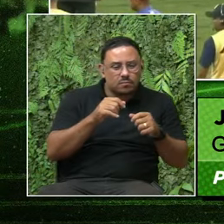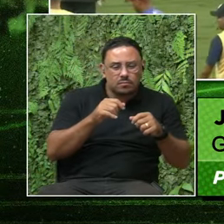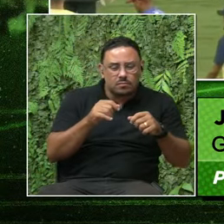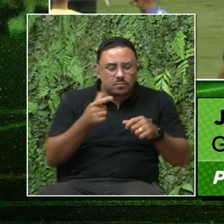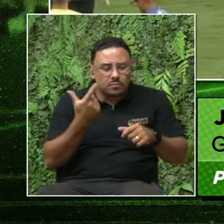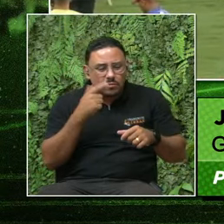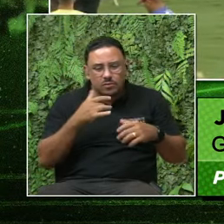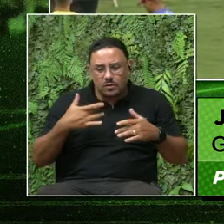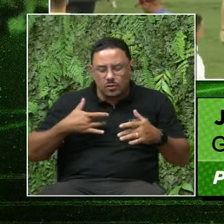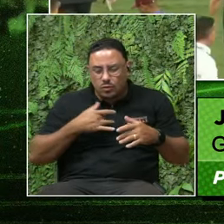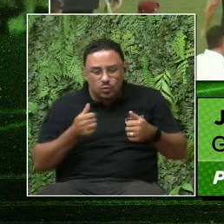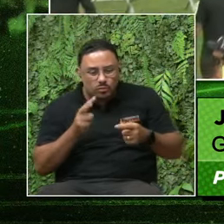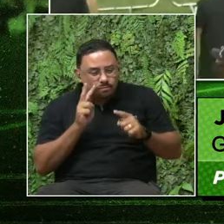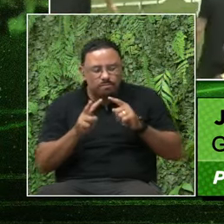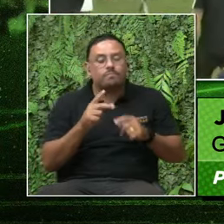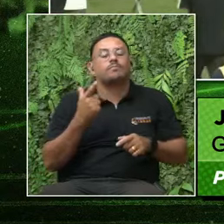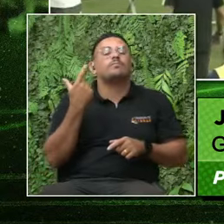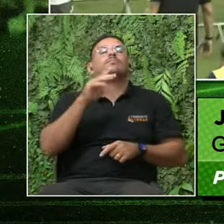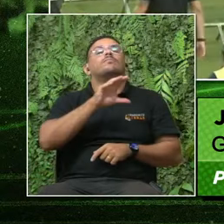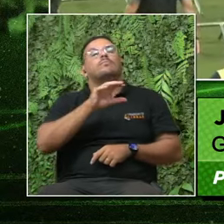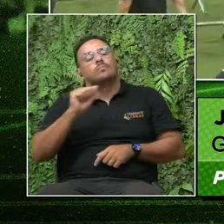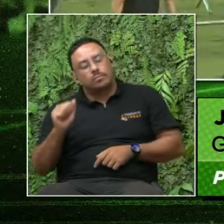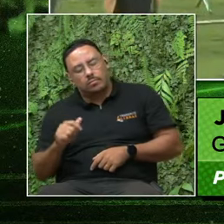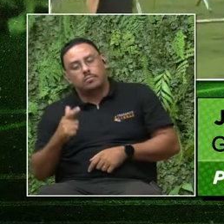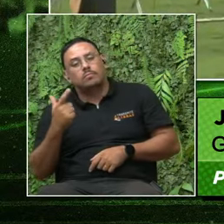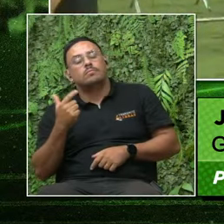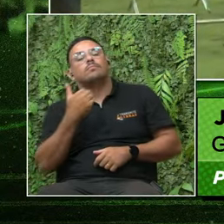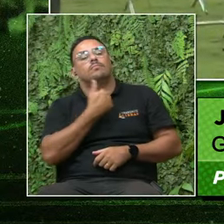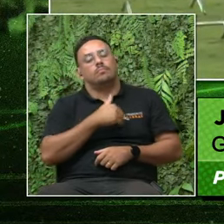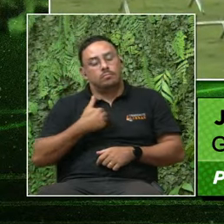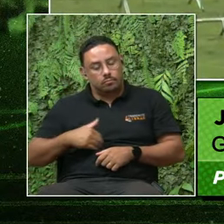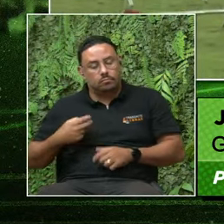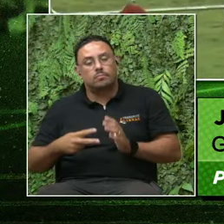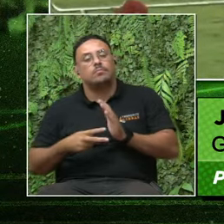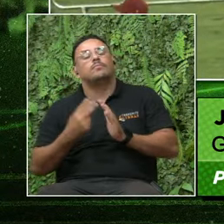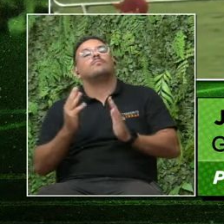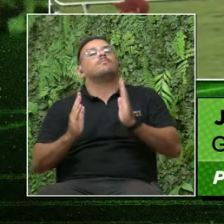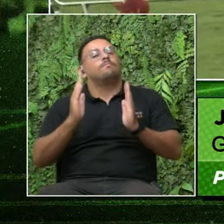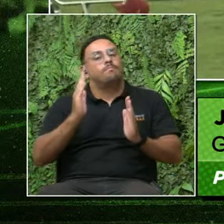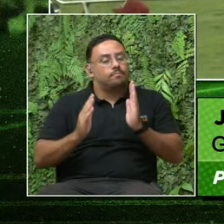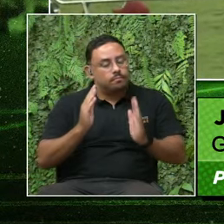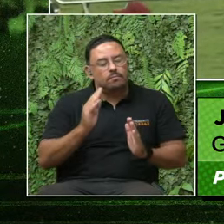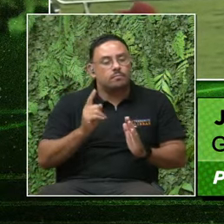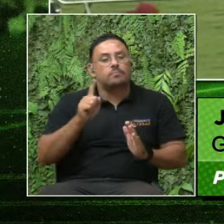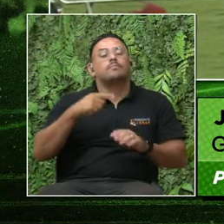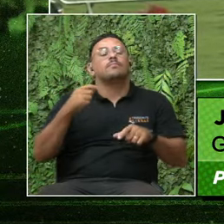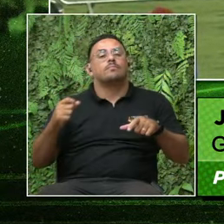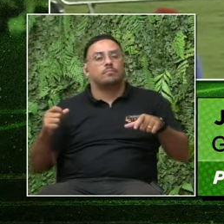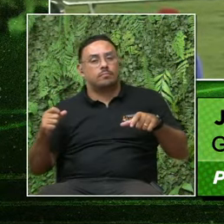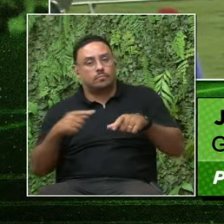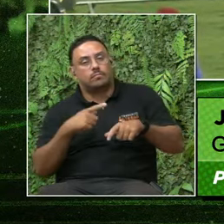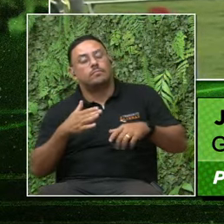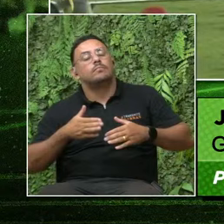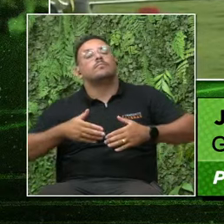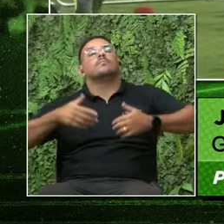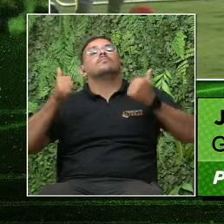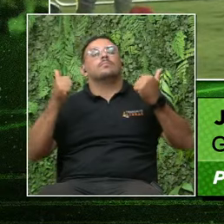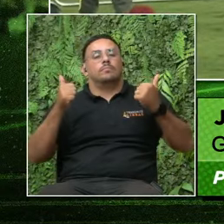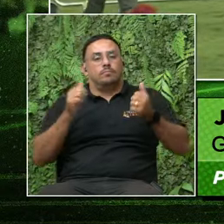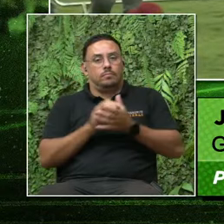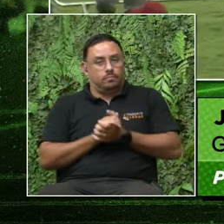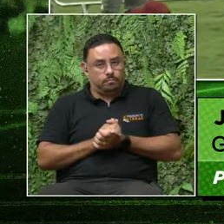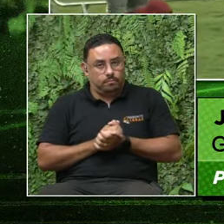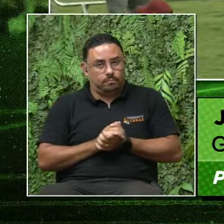assim conseguiu o título que para mim o Atlético no segundo tempo principalmente após o gol do Cruzeiro foi muito melhor na